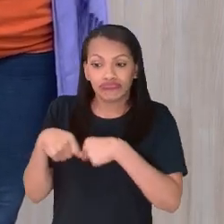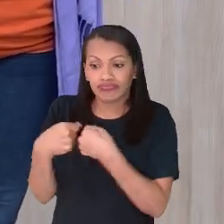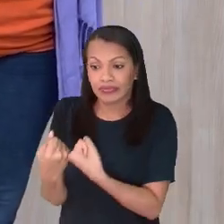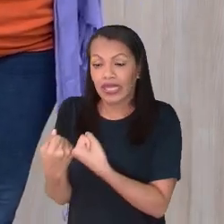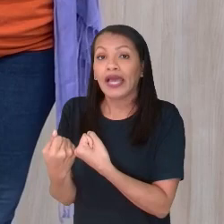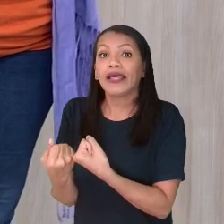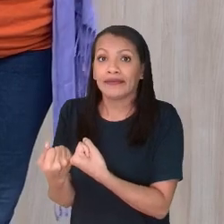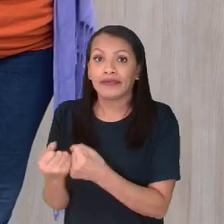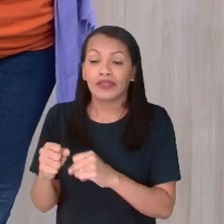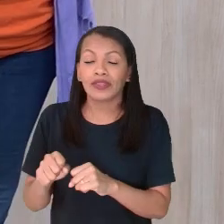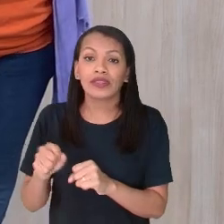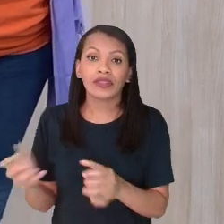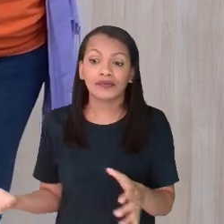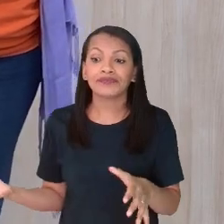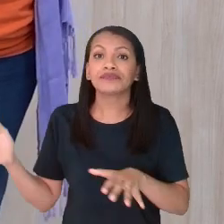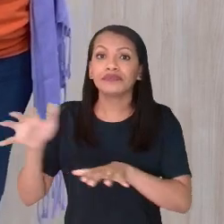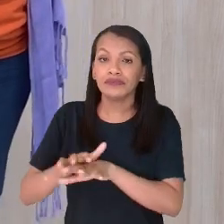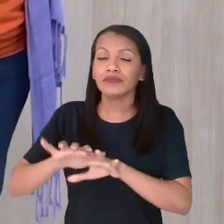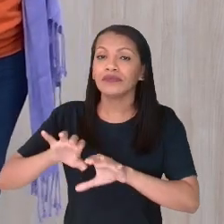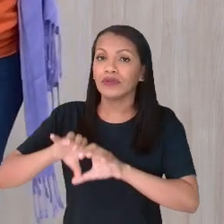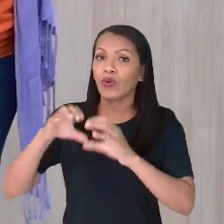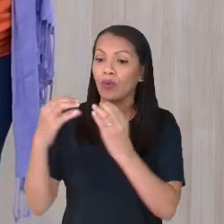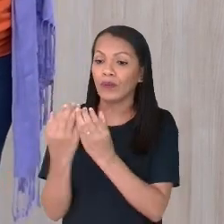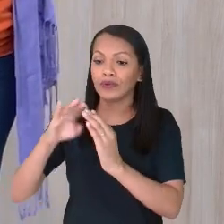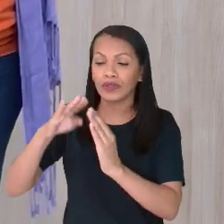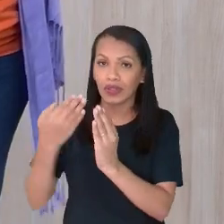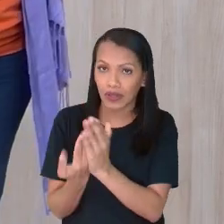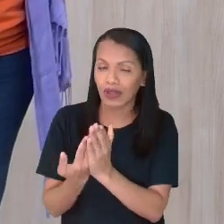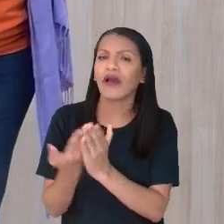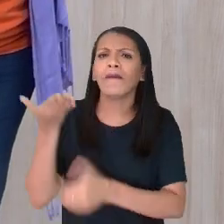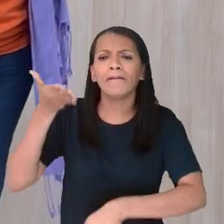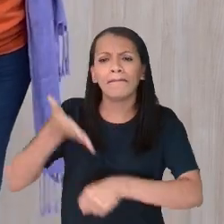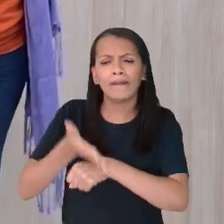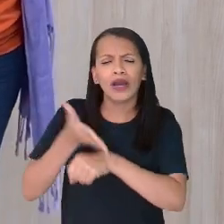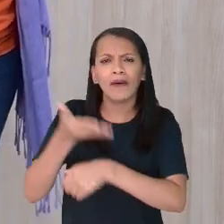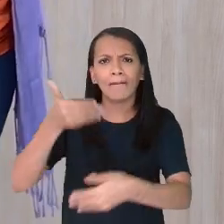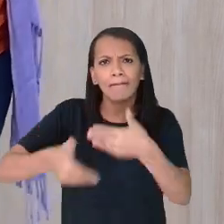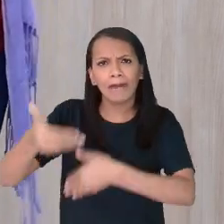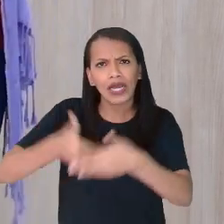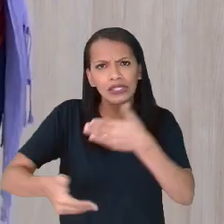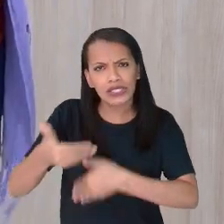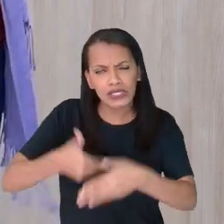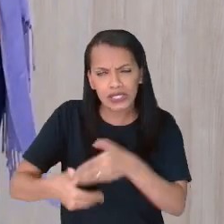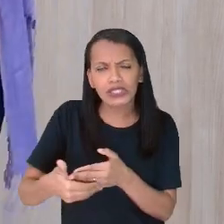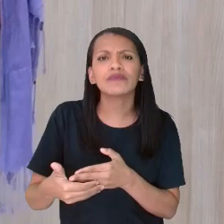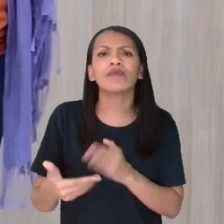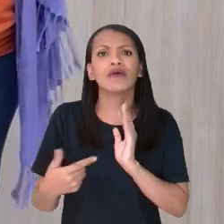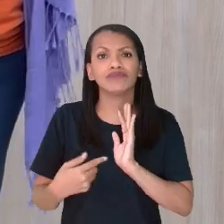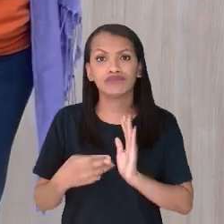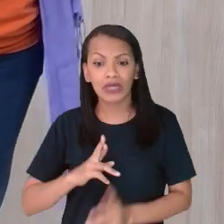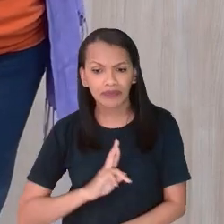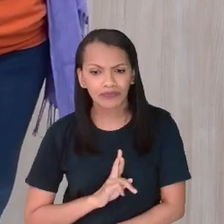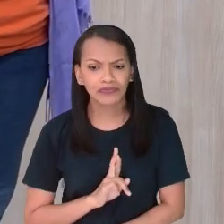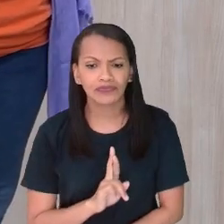da comunidade escolar, né? É uma menina que se destaca realmente,